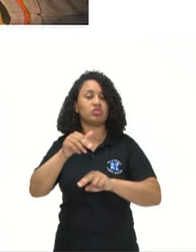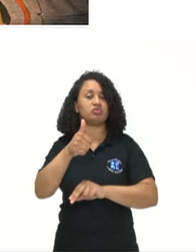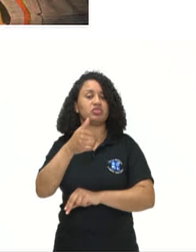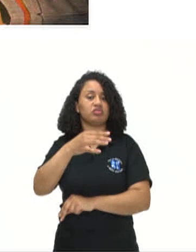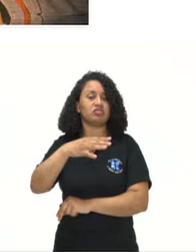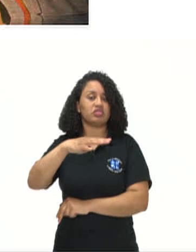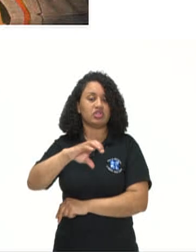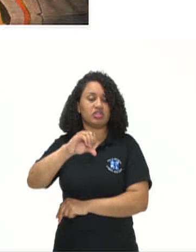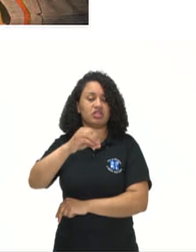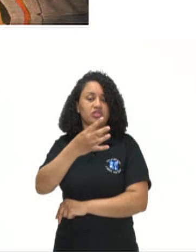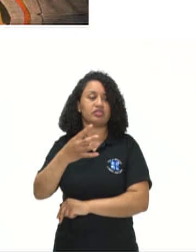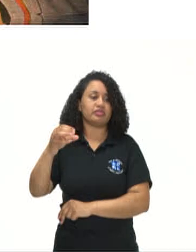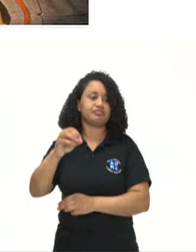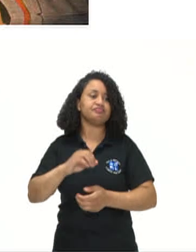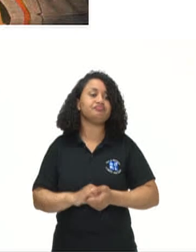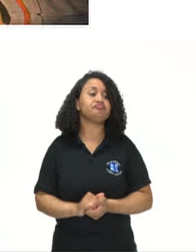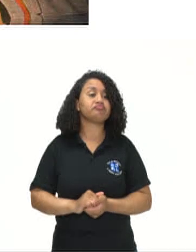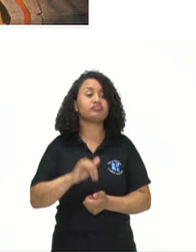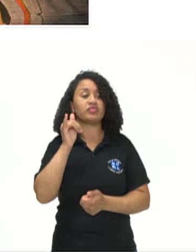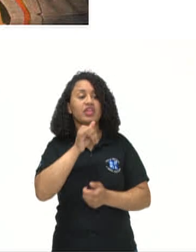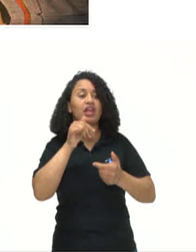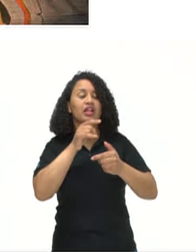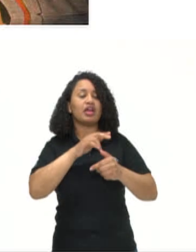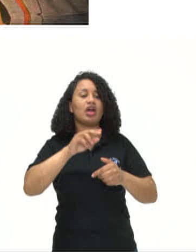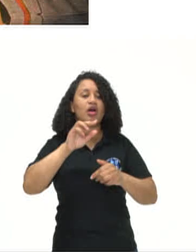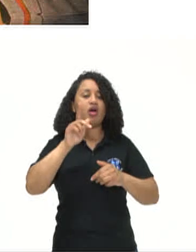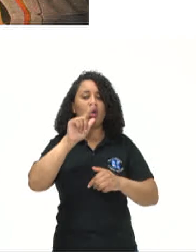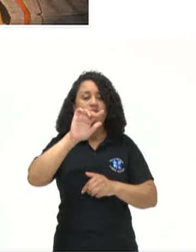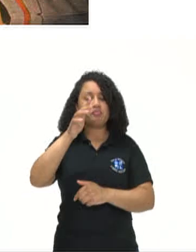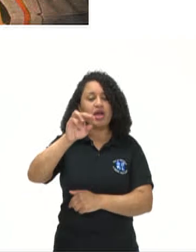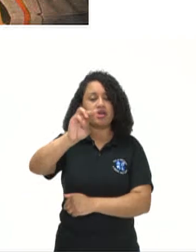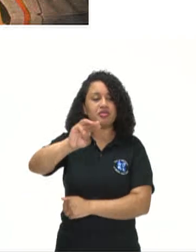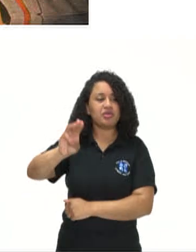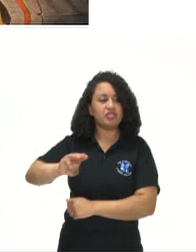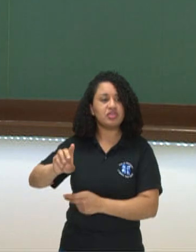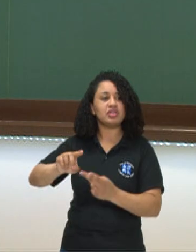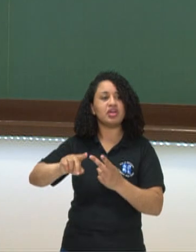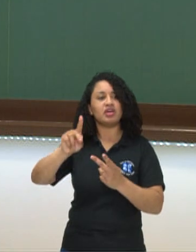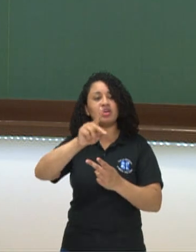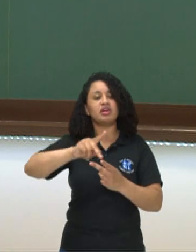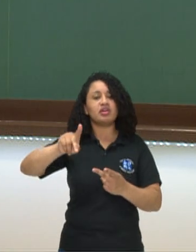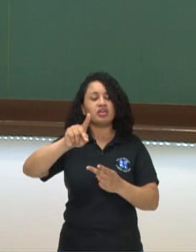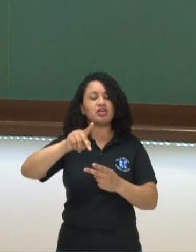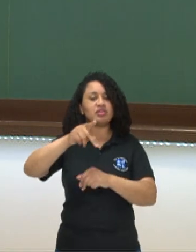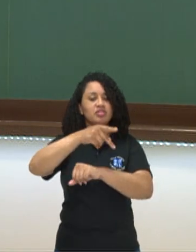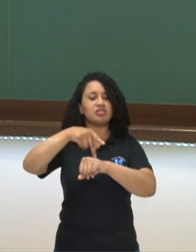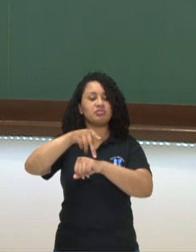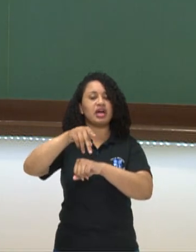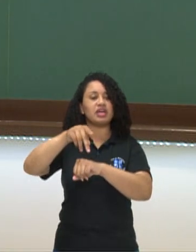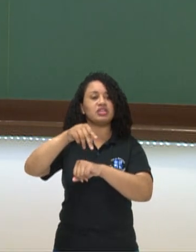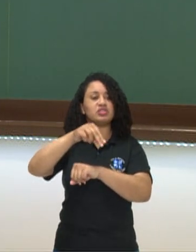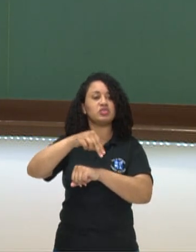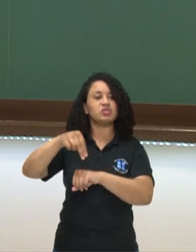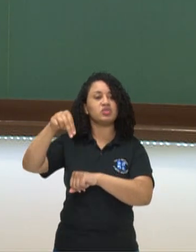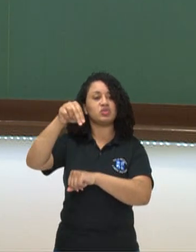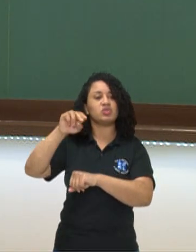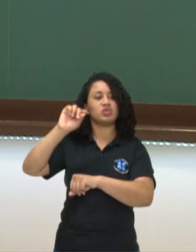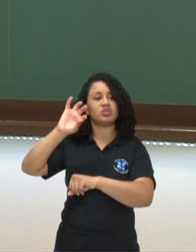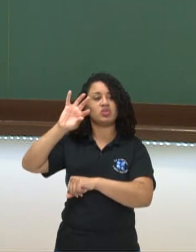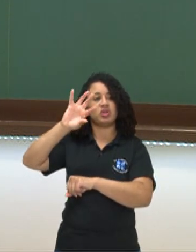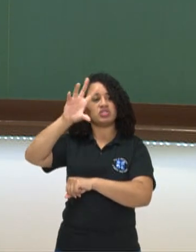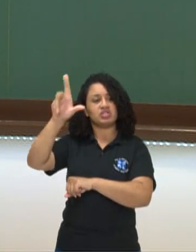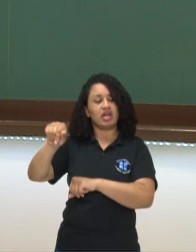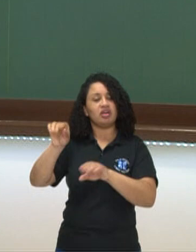mar Mediterrâneo, o norte da África e os países do sul da Europa. Então todos os territórios ao redor do mar Mediterrâneo